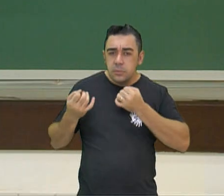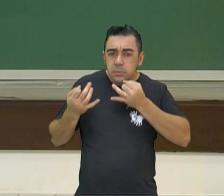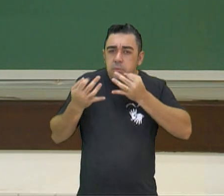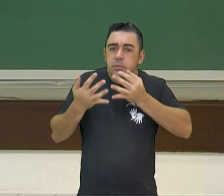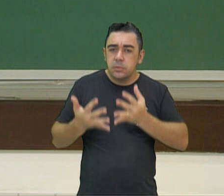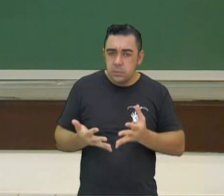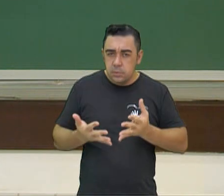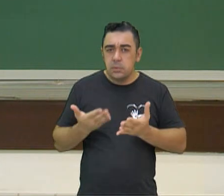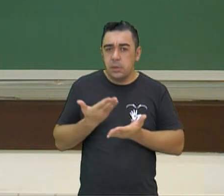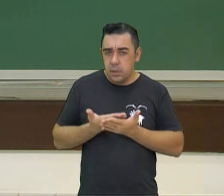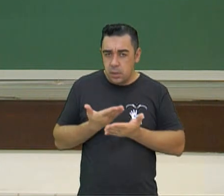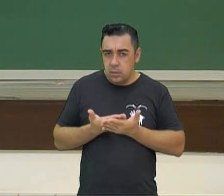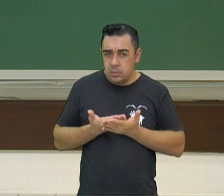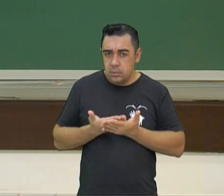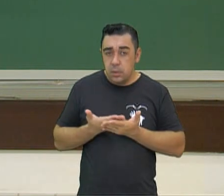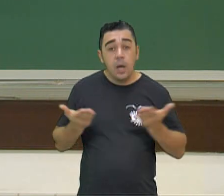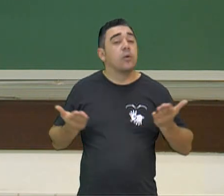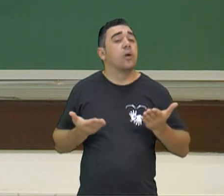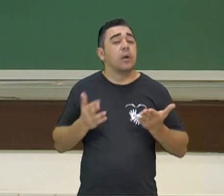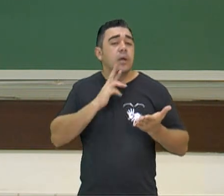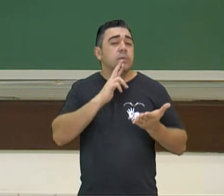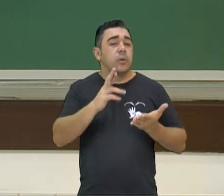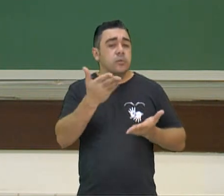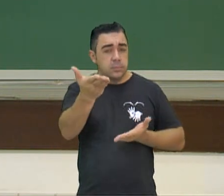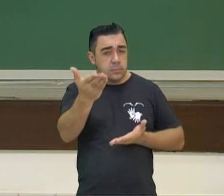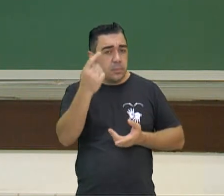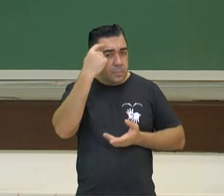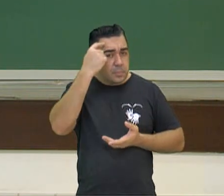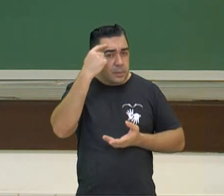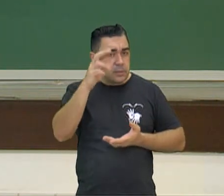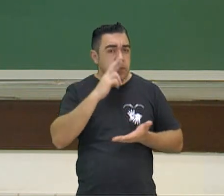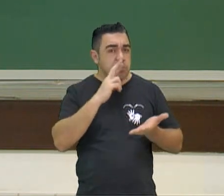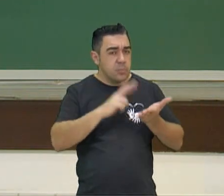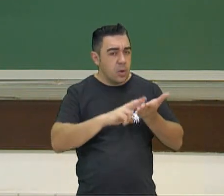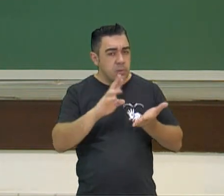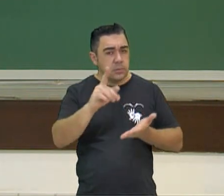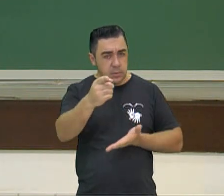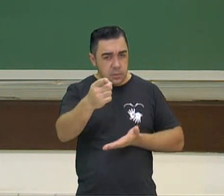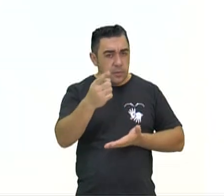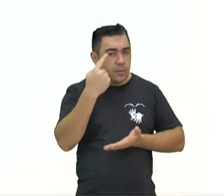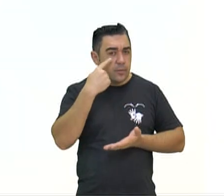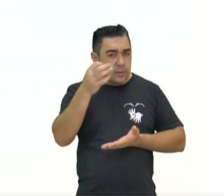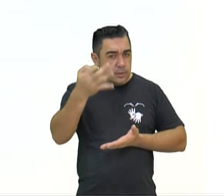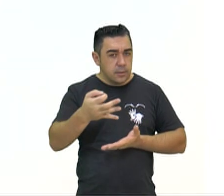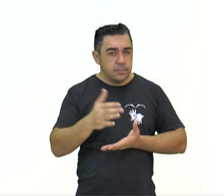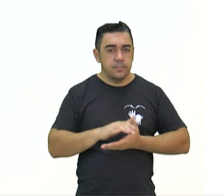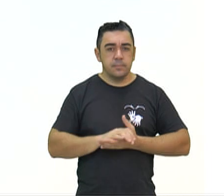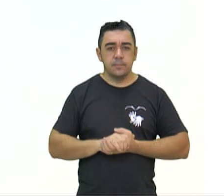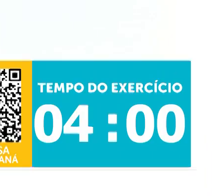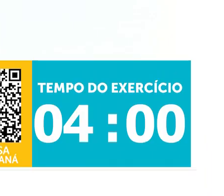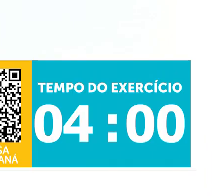vocês durante a aula. E agora? Vamos lá, pense, vamos ver se você acerta essa resposta.